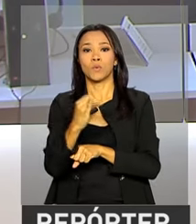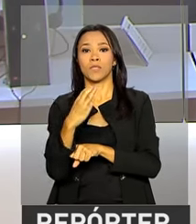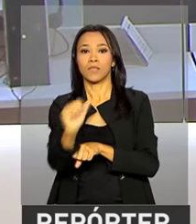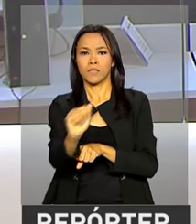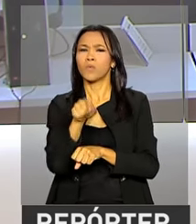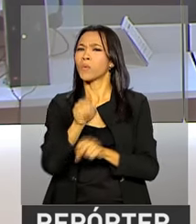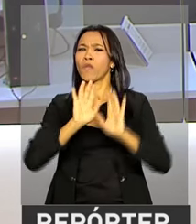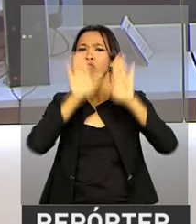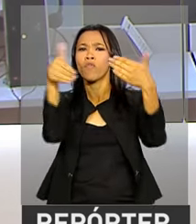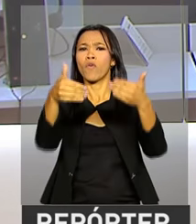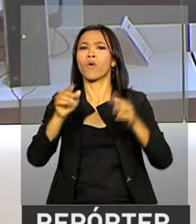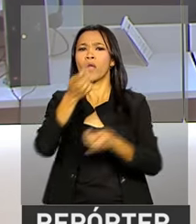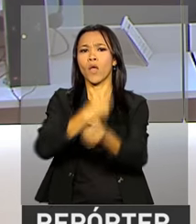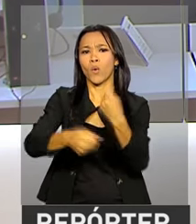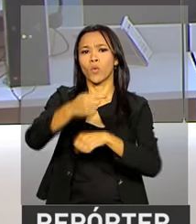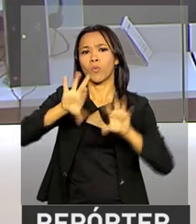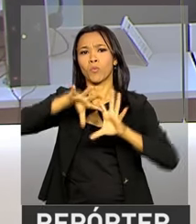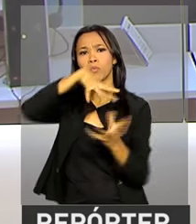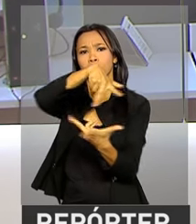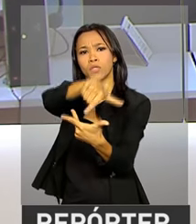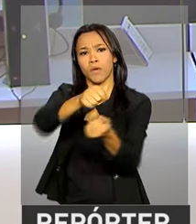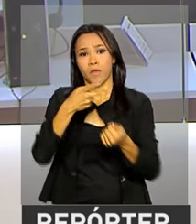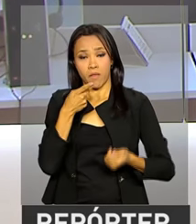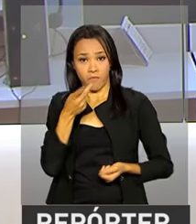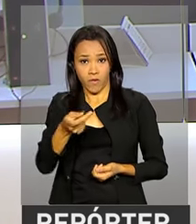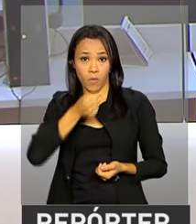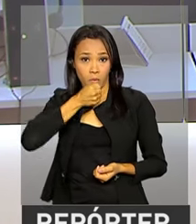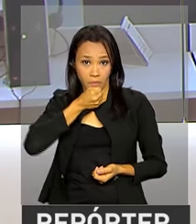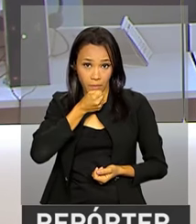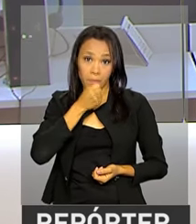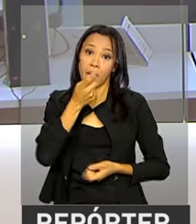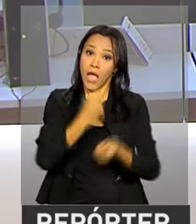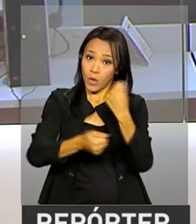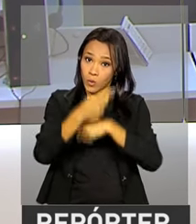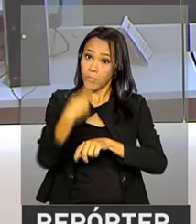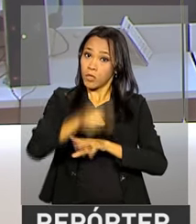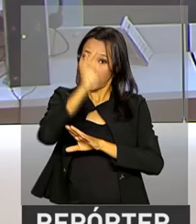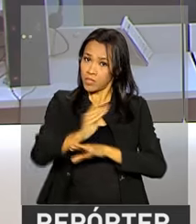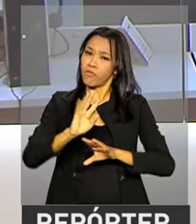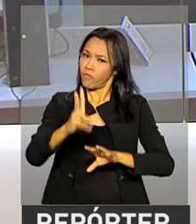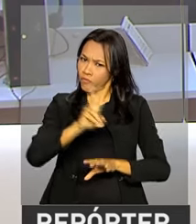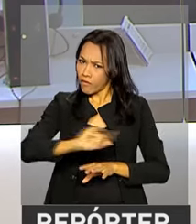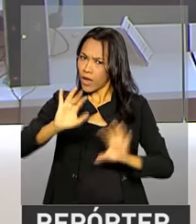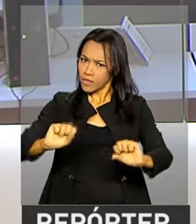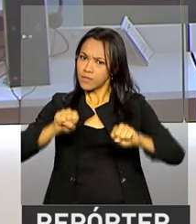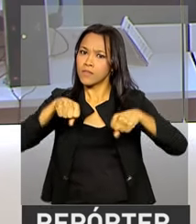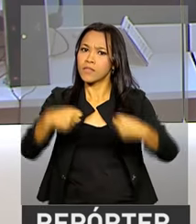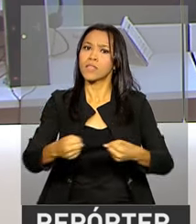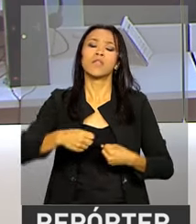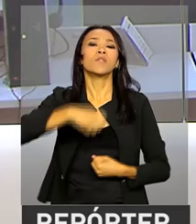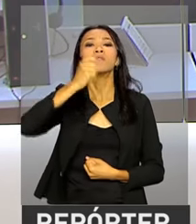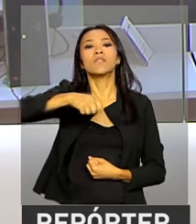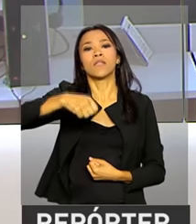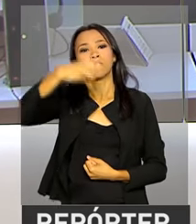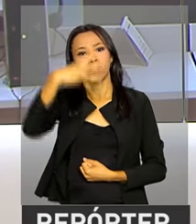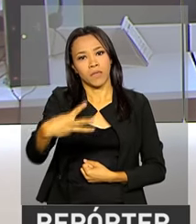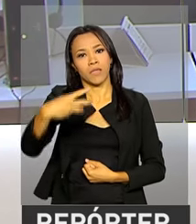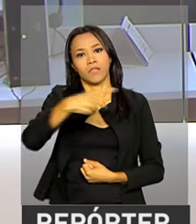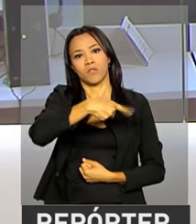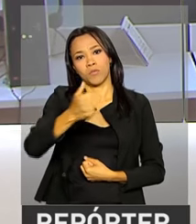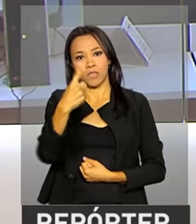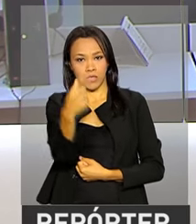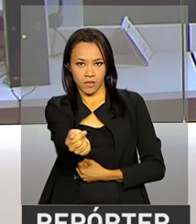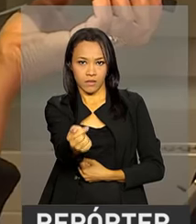mundial em entrevista à imprensa Ele disse que a economia brasileira vai voltar a crescer já no primeiro trimestre de